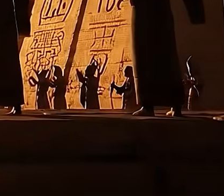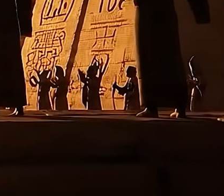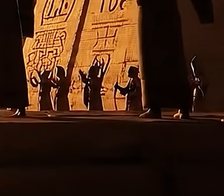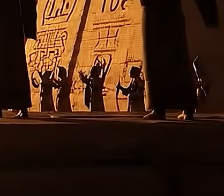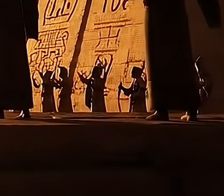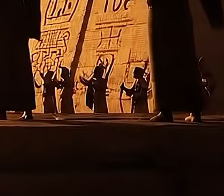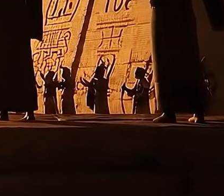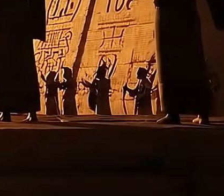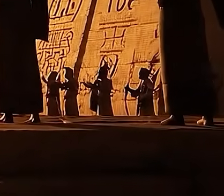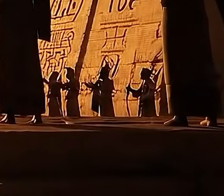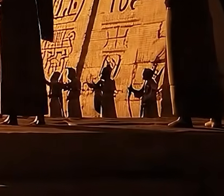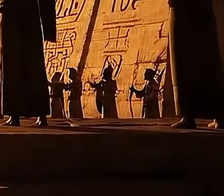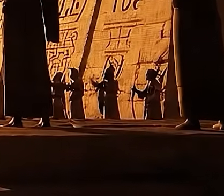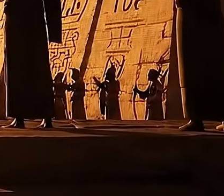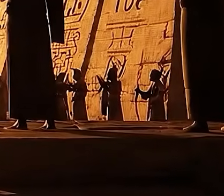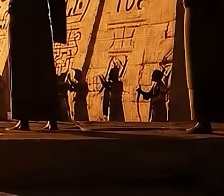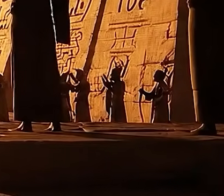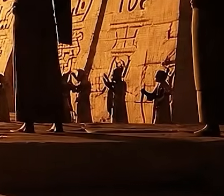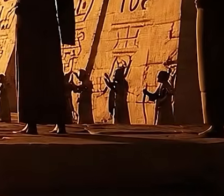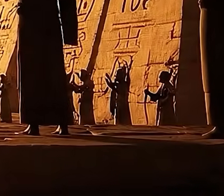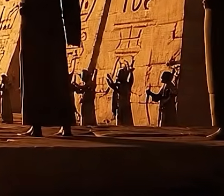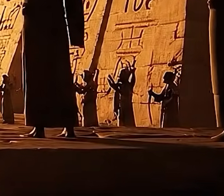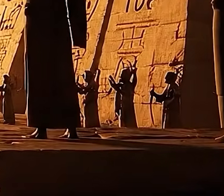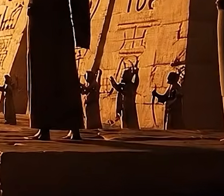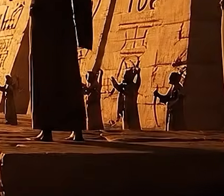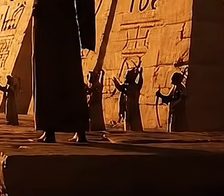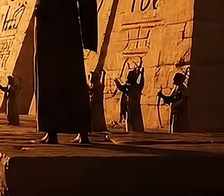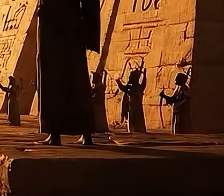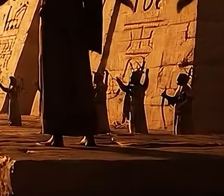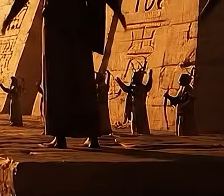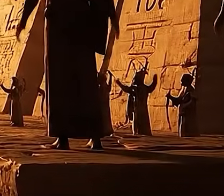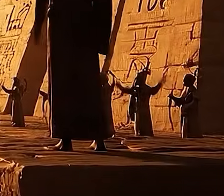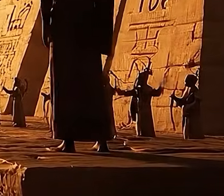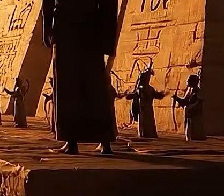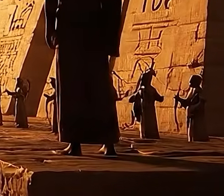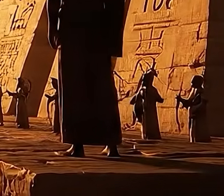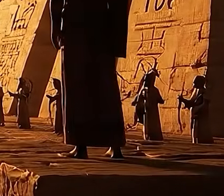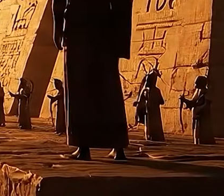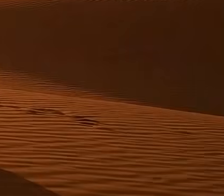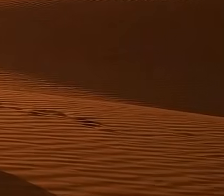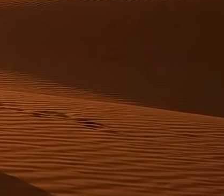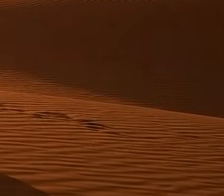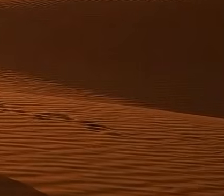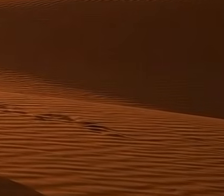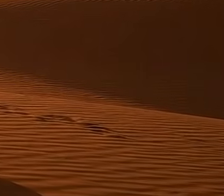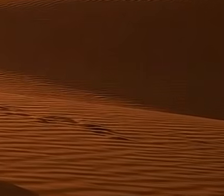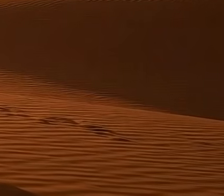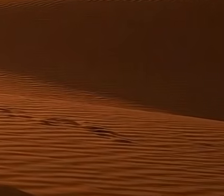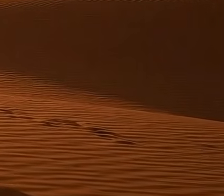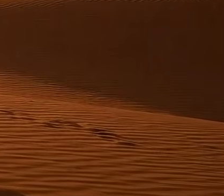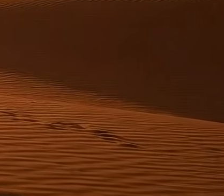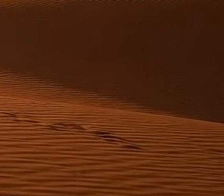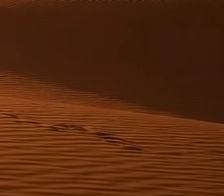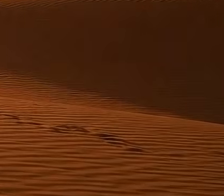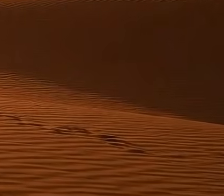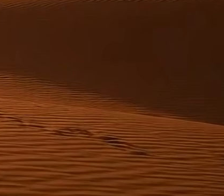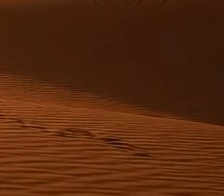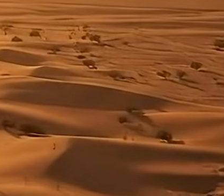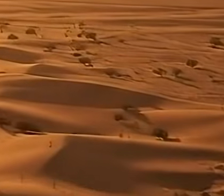Num tempo em que os homens se curvavam diante de deuses silenciosos, um homem ouvia uma